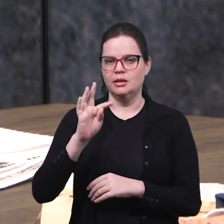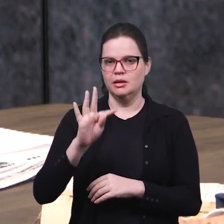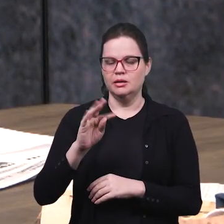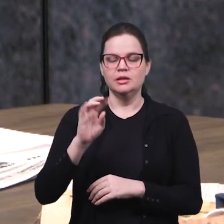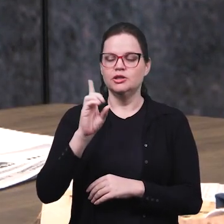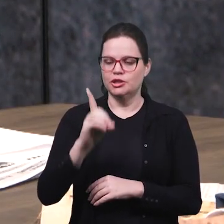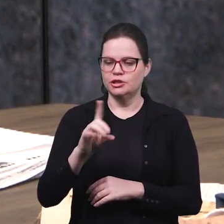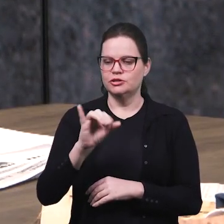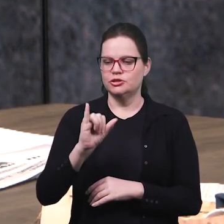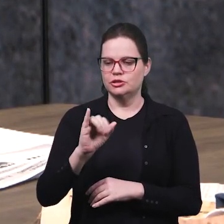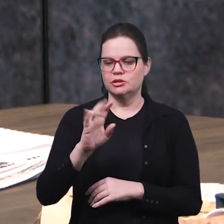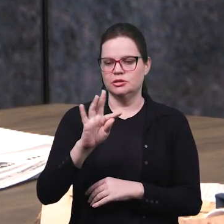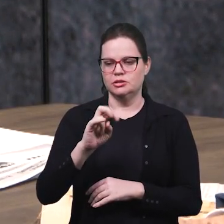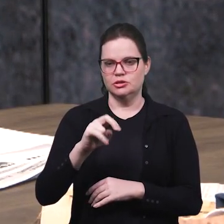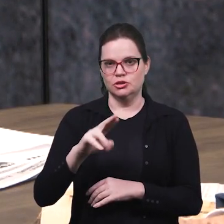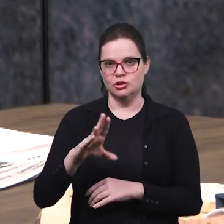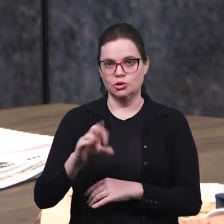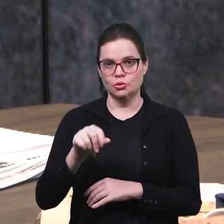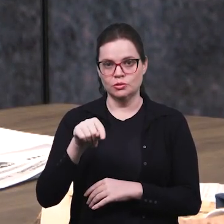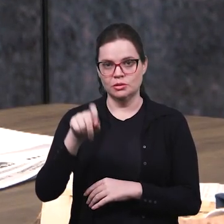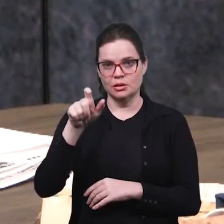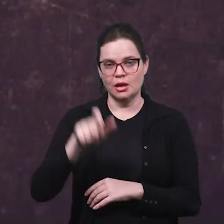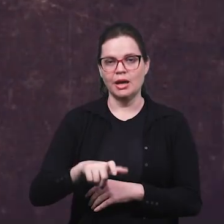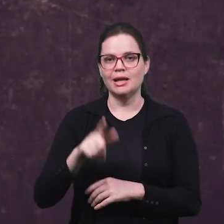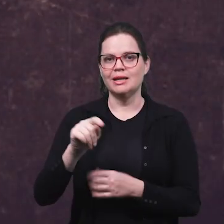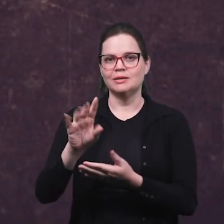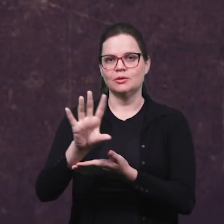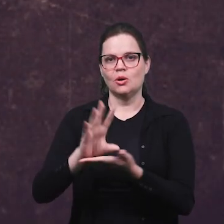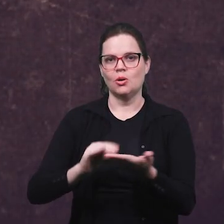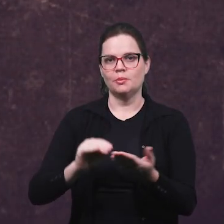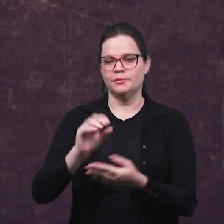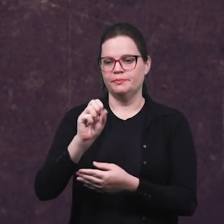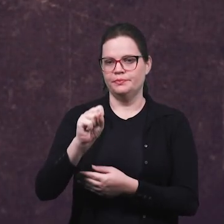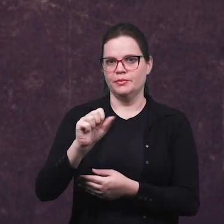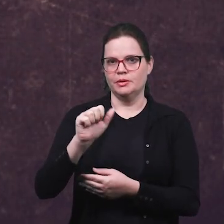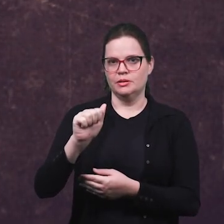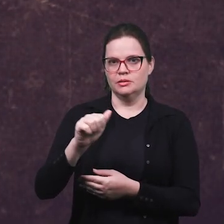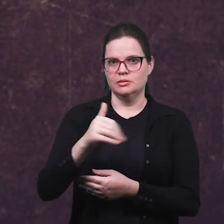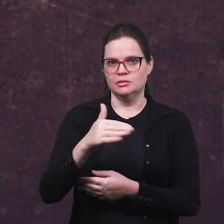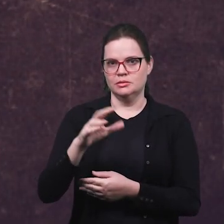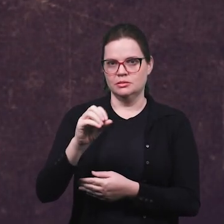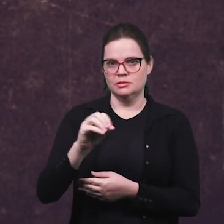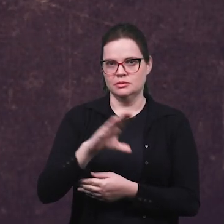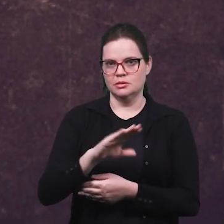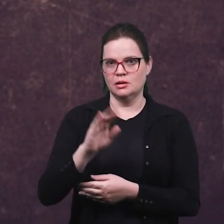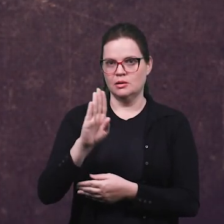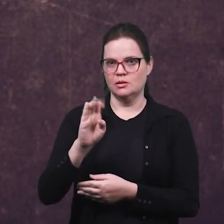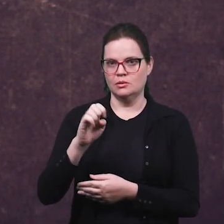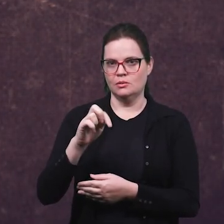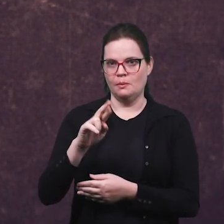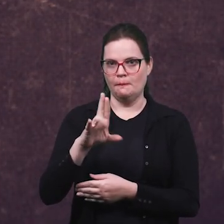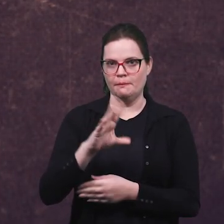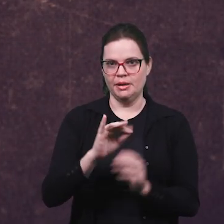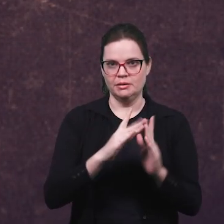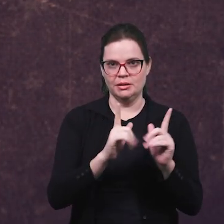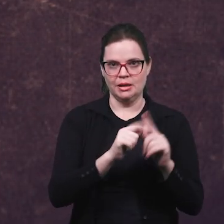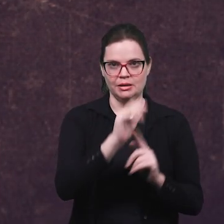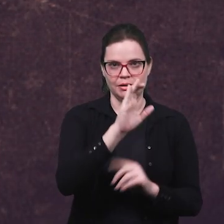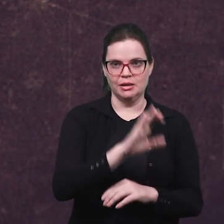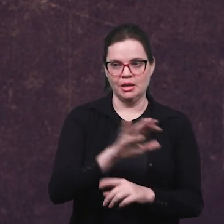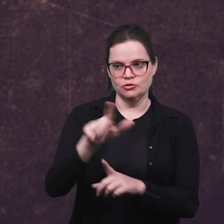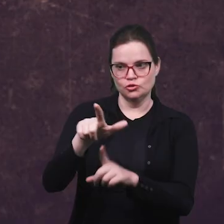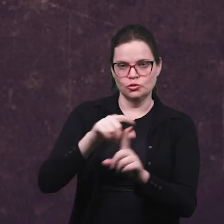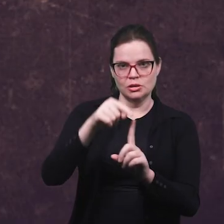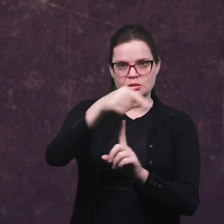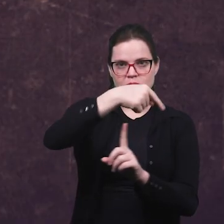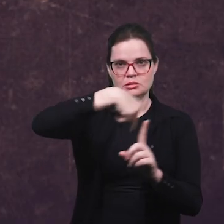são inspirados na figura de São Bento, né, considerado como santo, canonizado como santo pela igreja. Os beneditinos